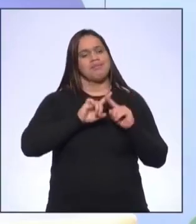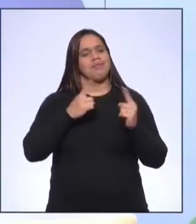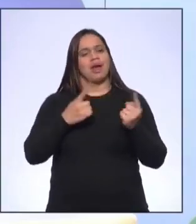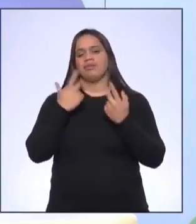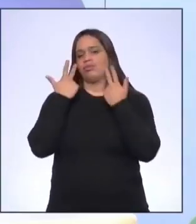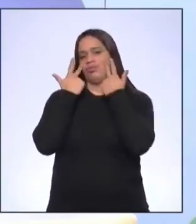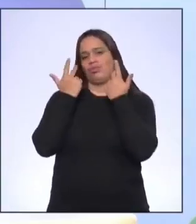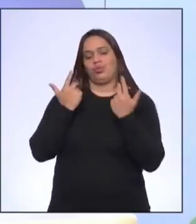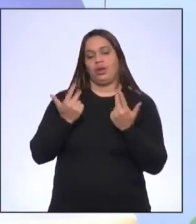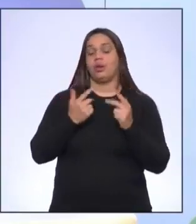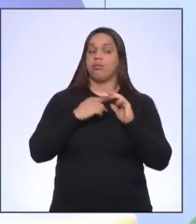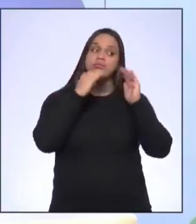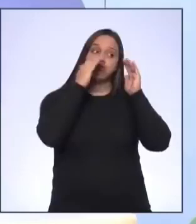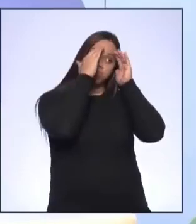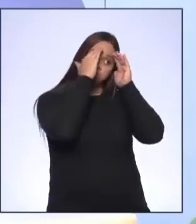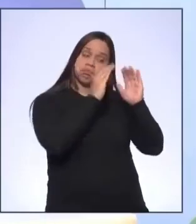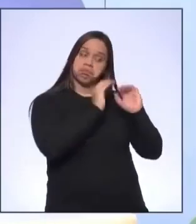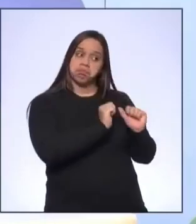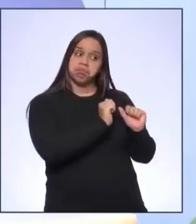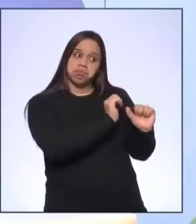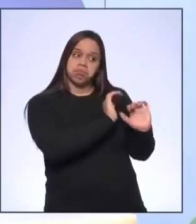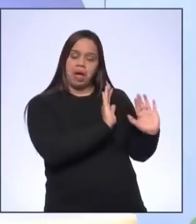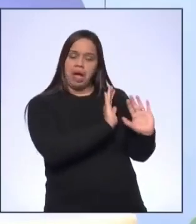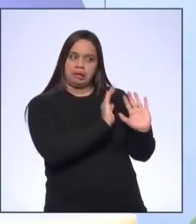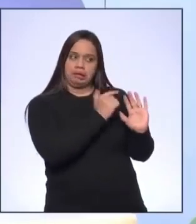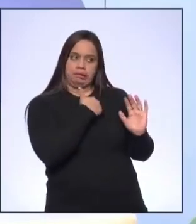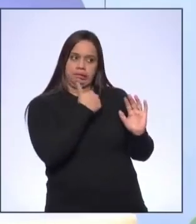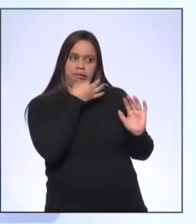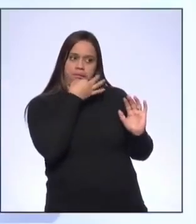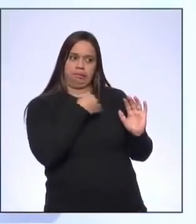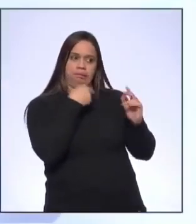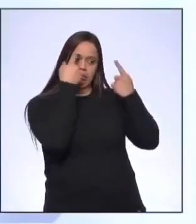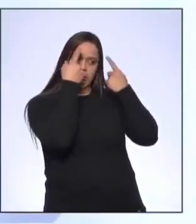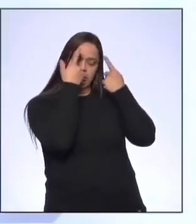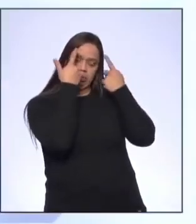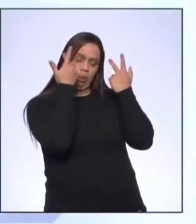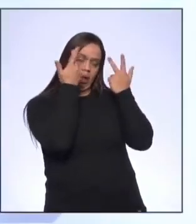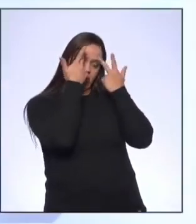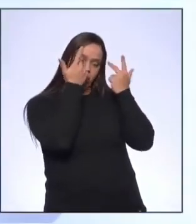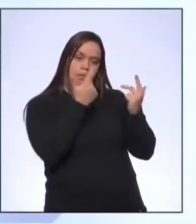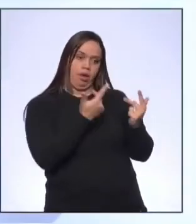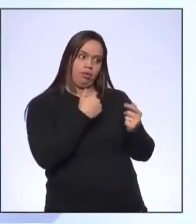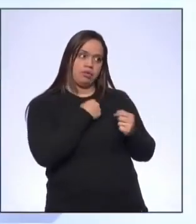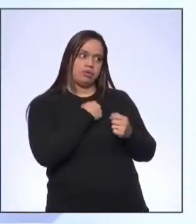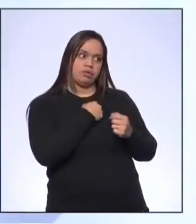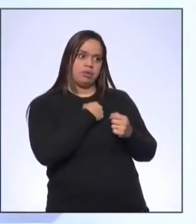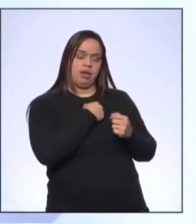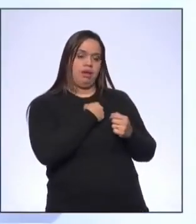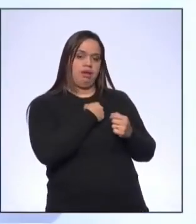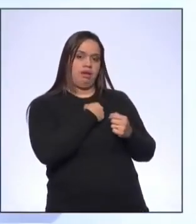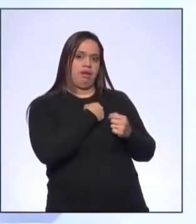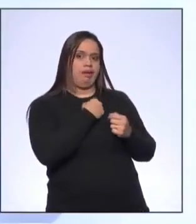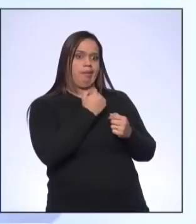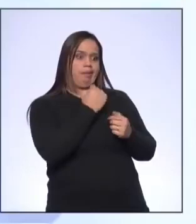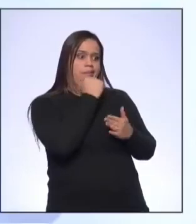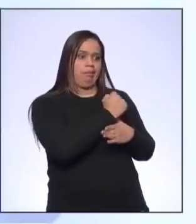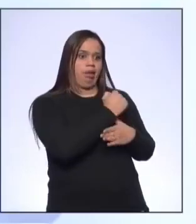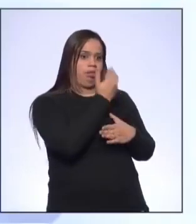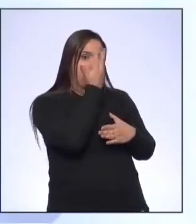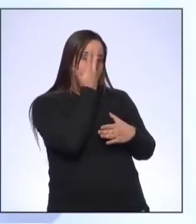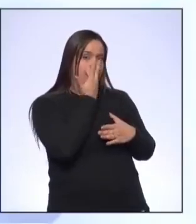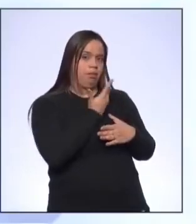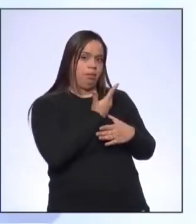Então, ela Perfeito. respeita, mas ela não acha normal. Excelente contra-argumento. Não é normal você matar seres vivos para poder, né,